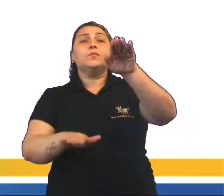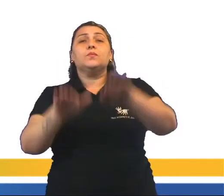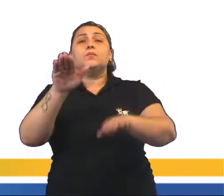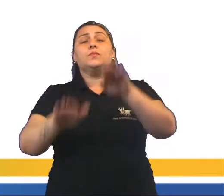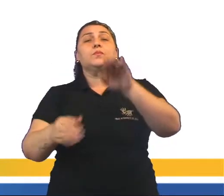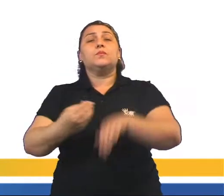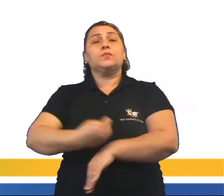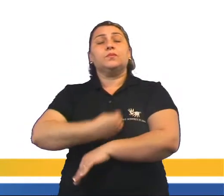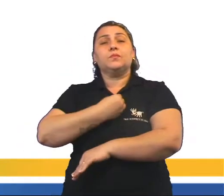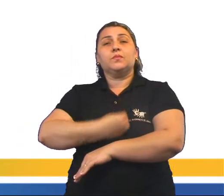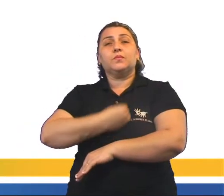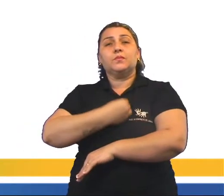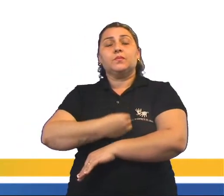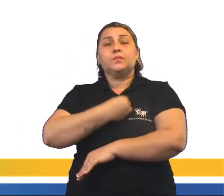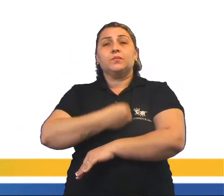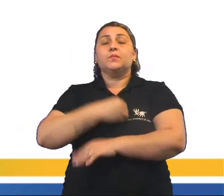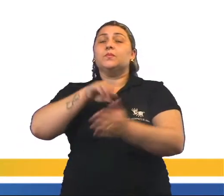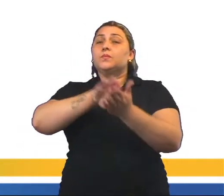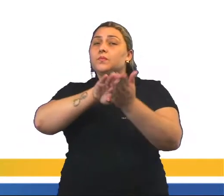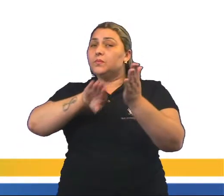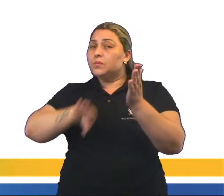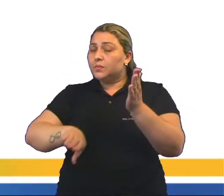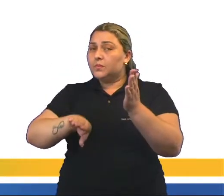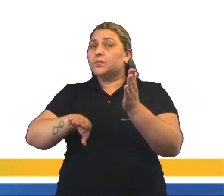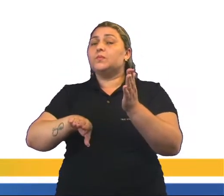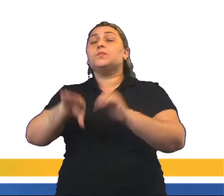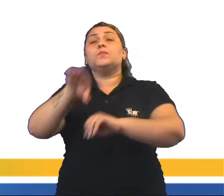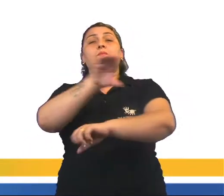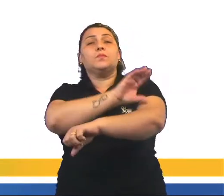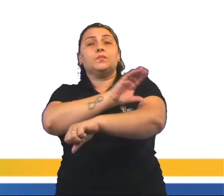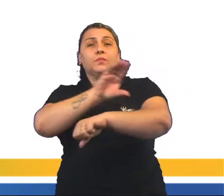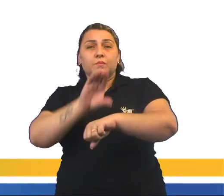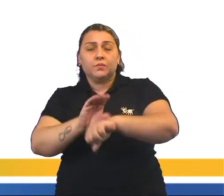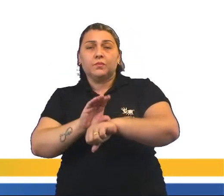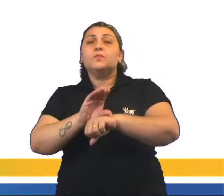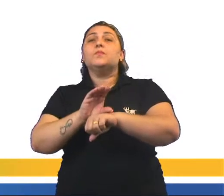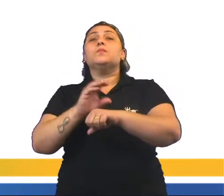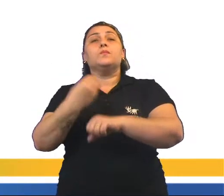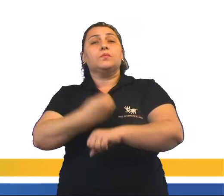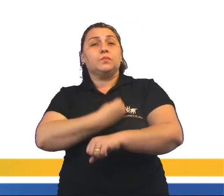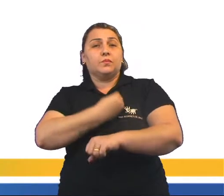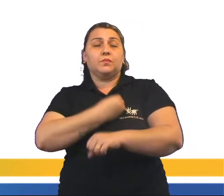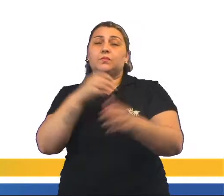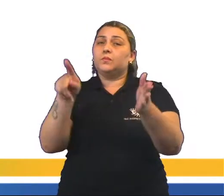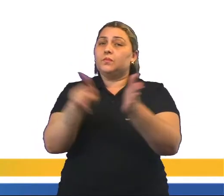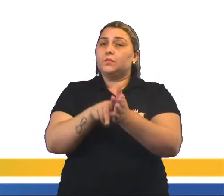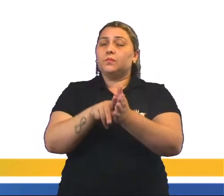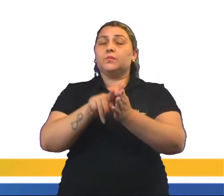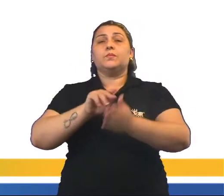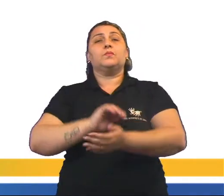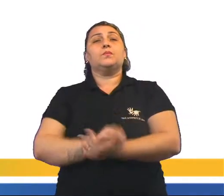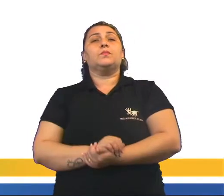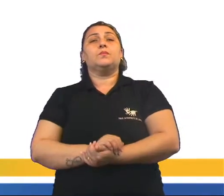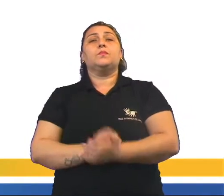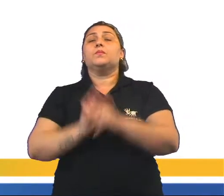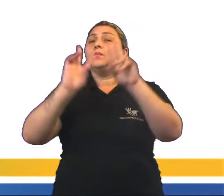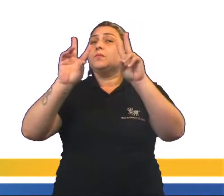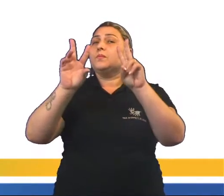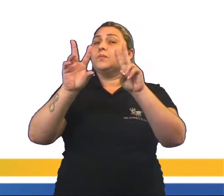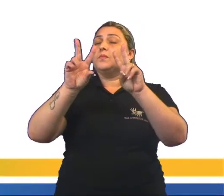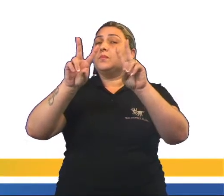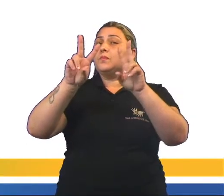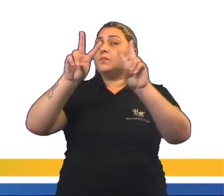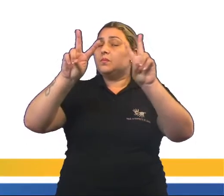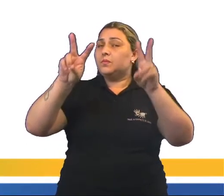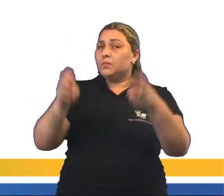sua participação ou exclusão relativamente à cultura que o envolve. É um tema